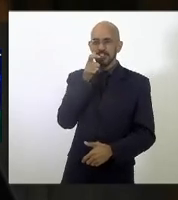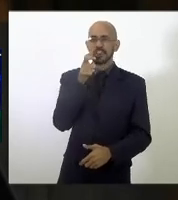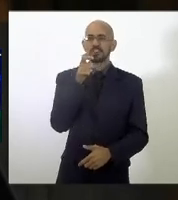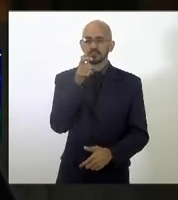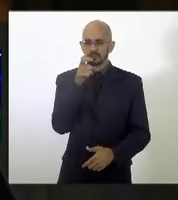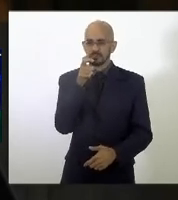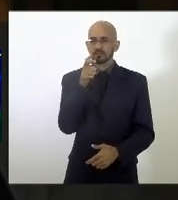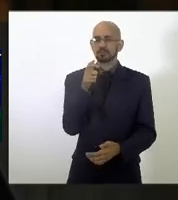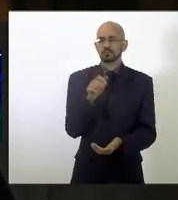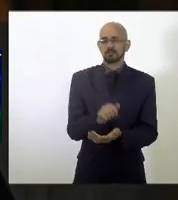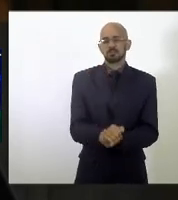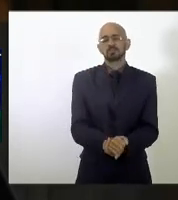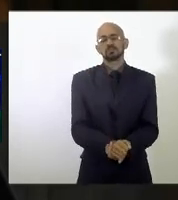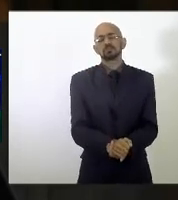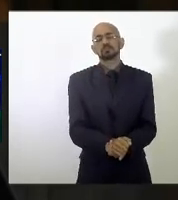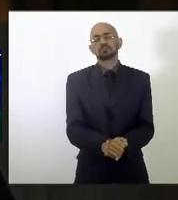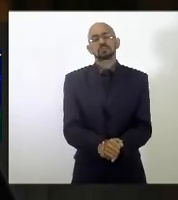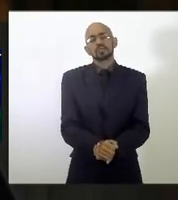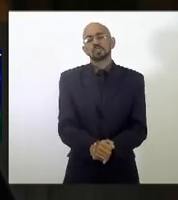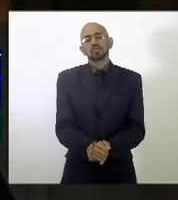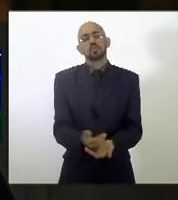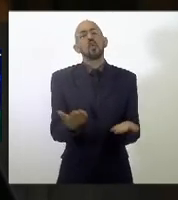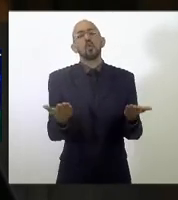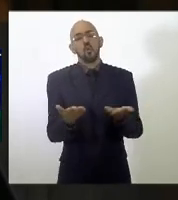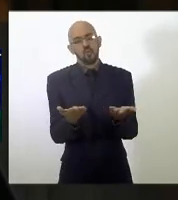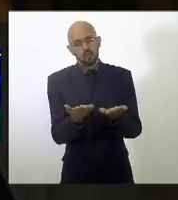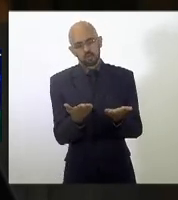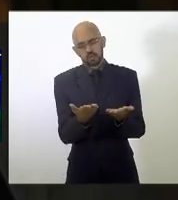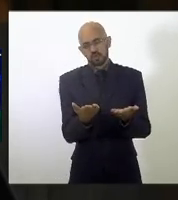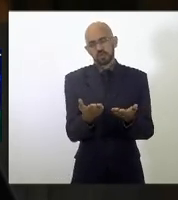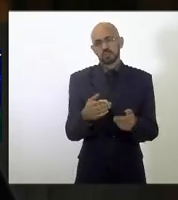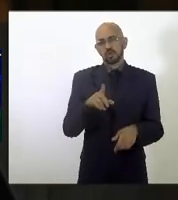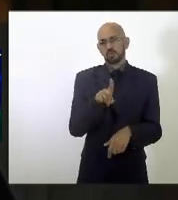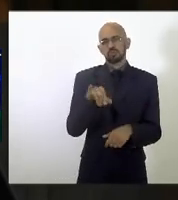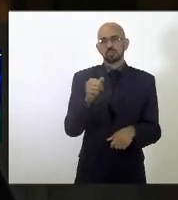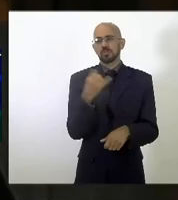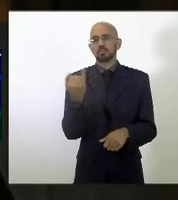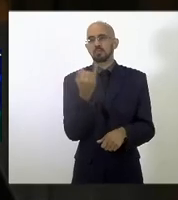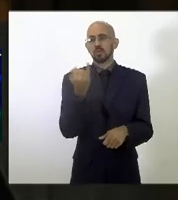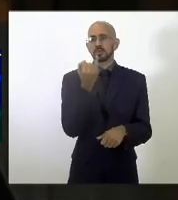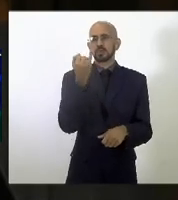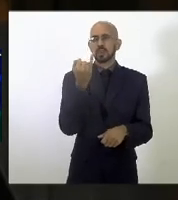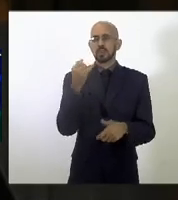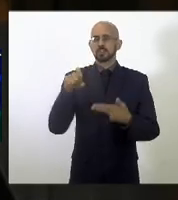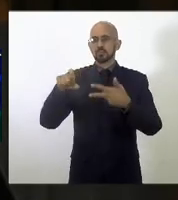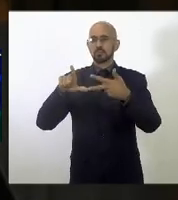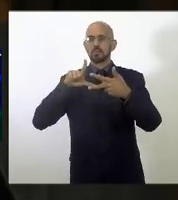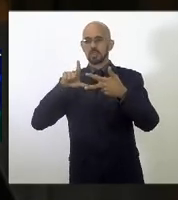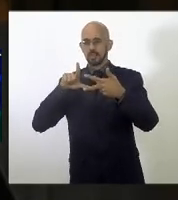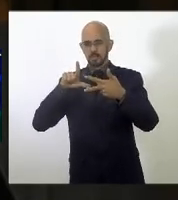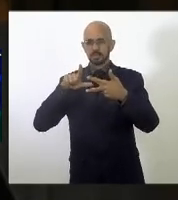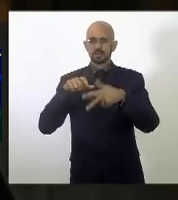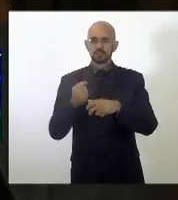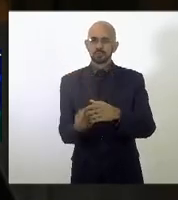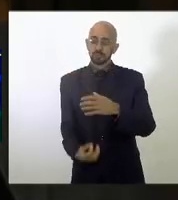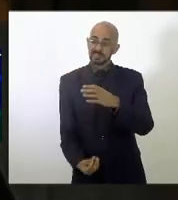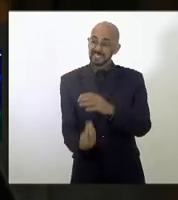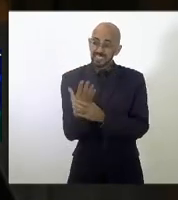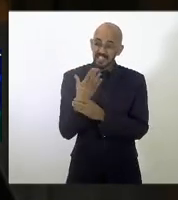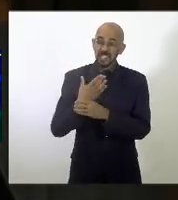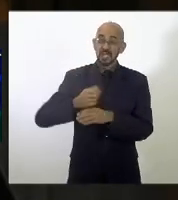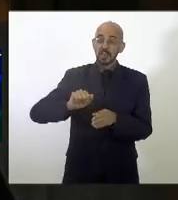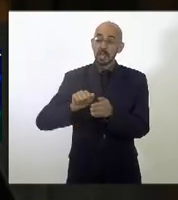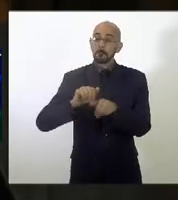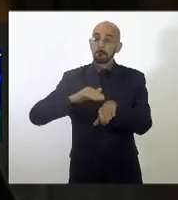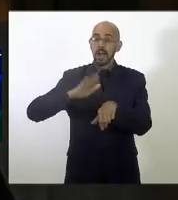E eu não poderia deixar no dia de hoje, que é um dia histórico, né, que o Poder Legislativo constrói mais uma